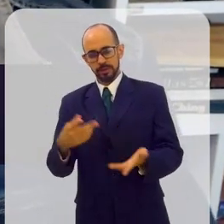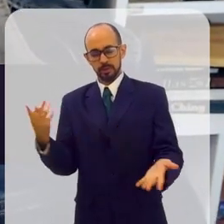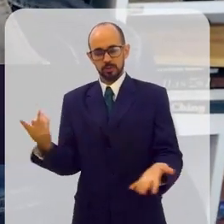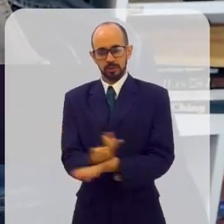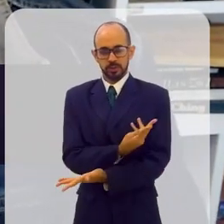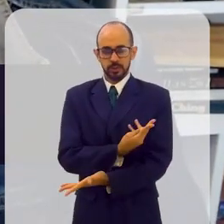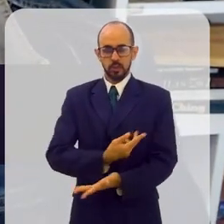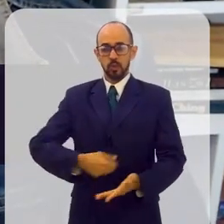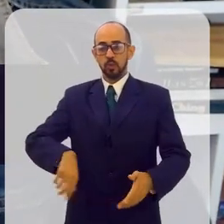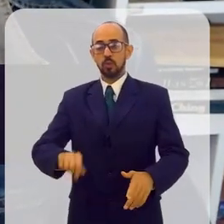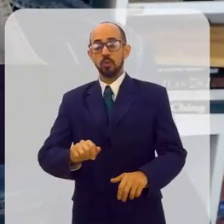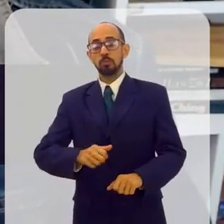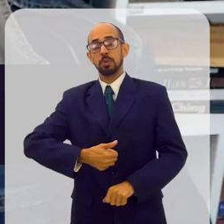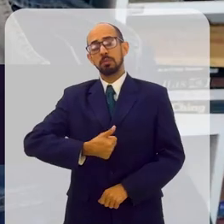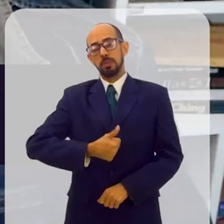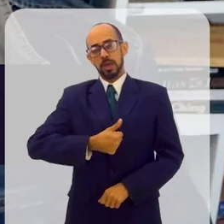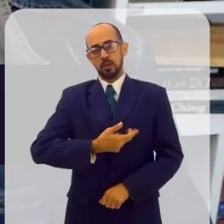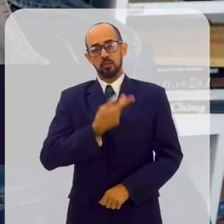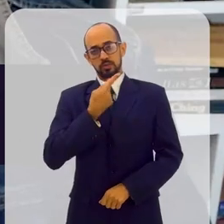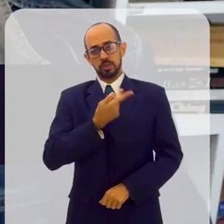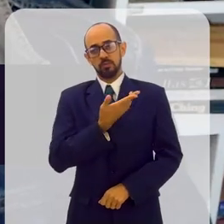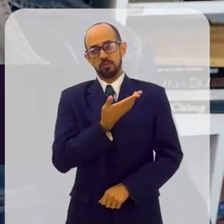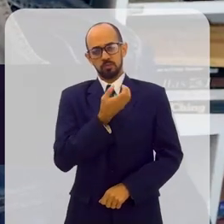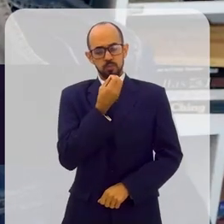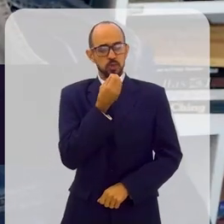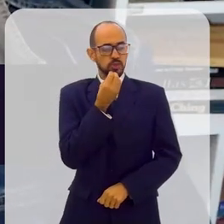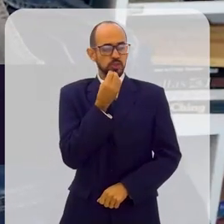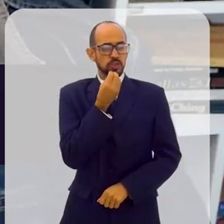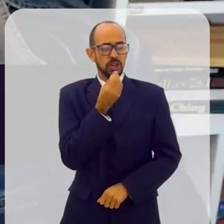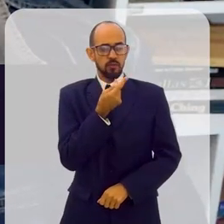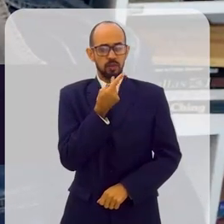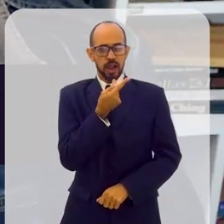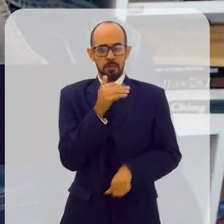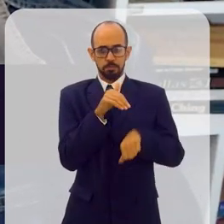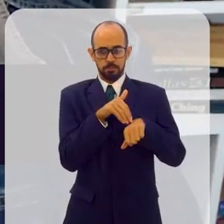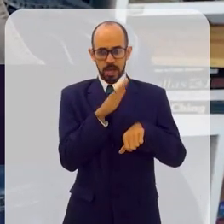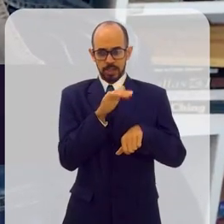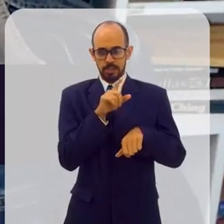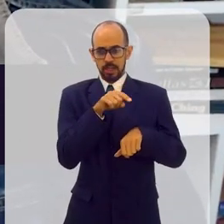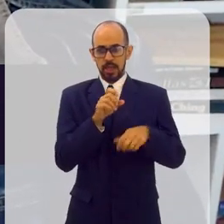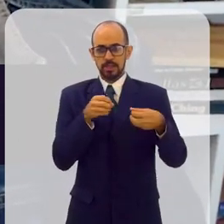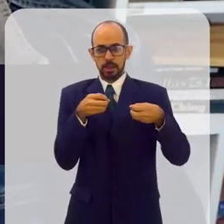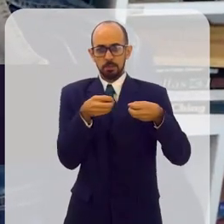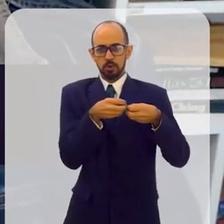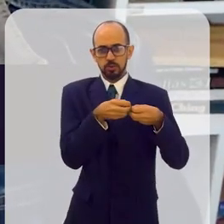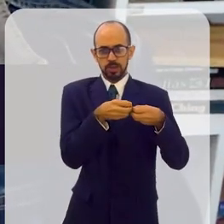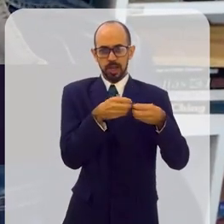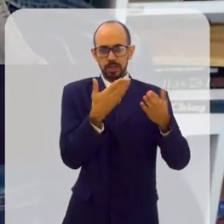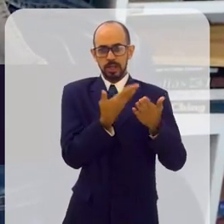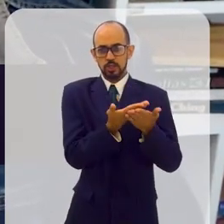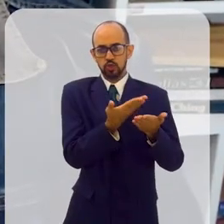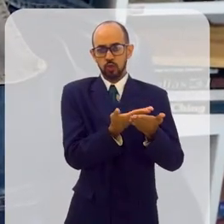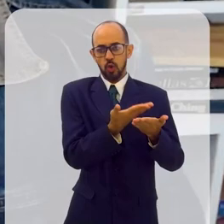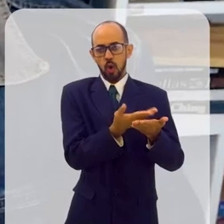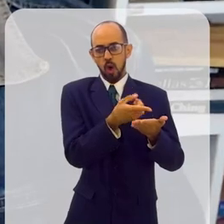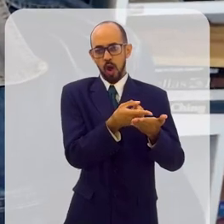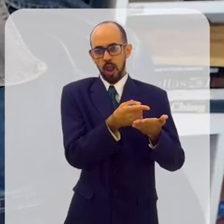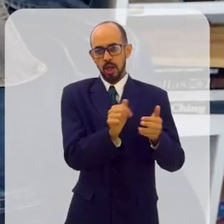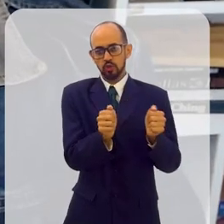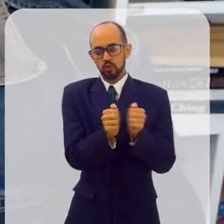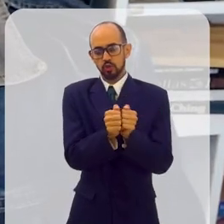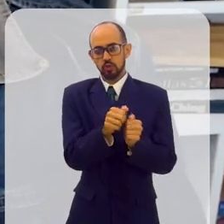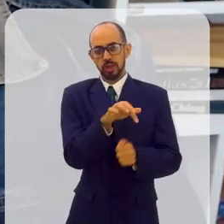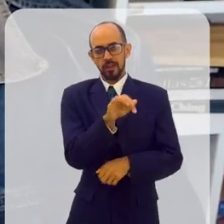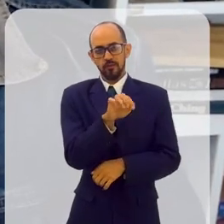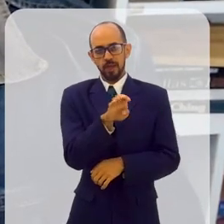As questões que você atravessou, uma delas, você poderia nos dar mais alguma informação, essa proximidade da sua escola de